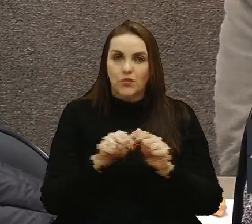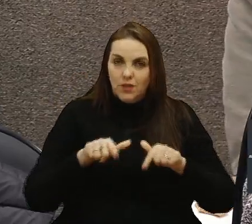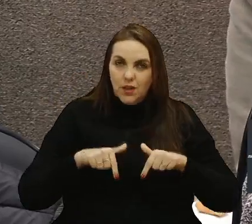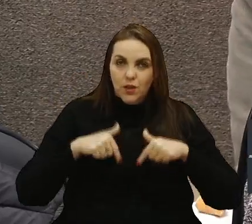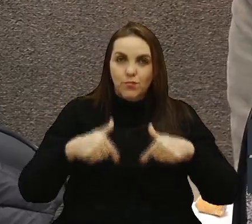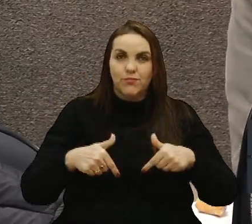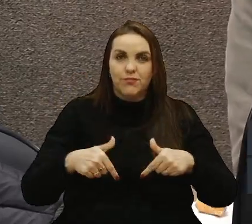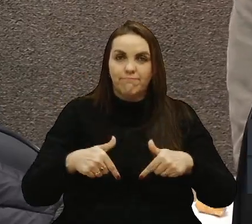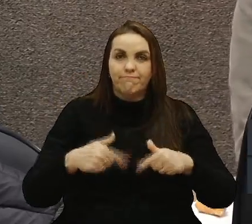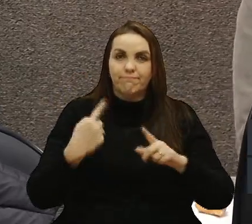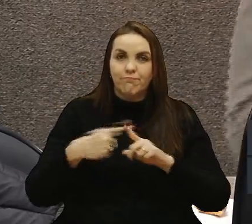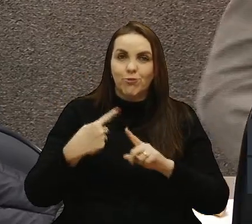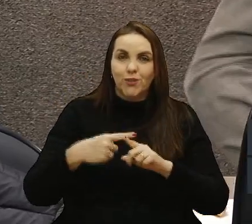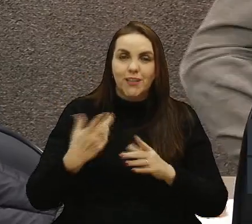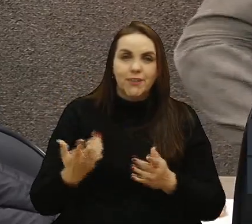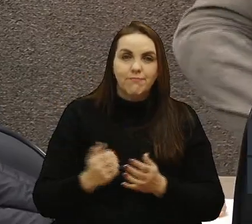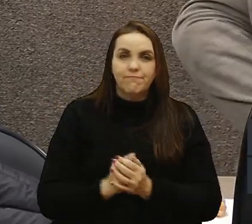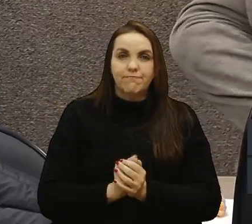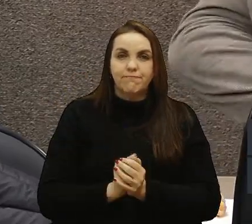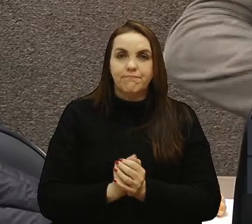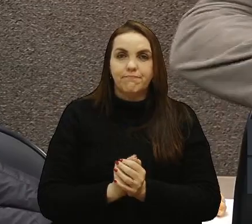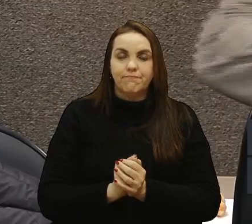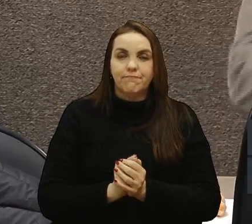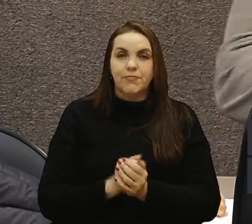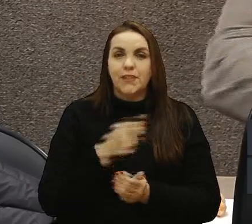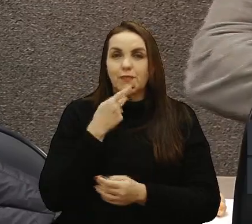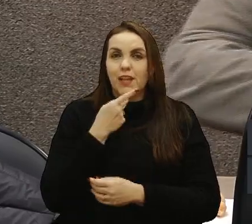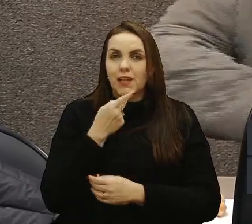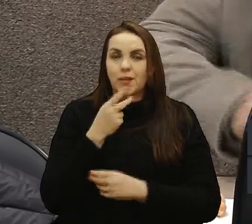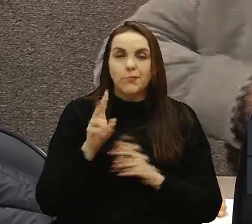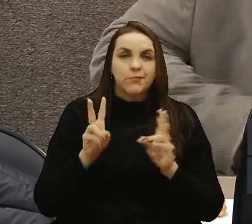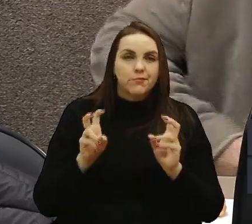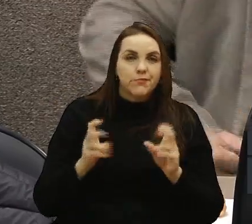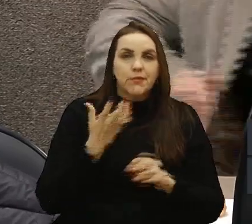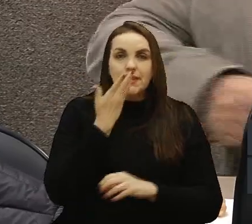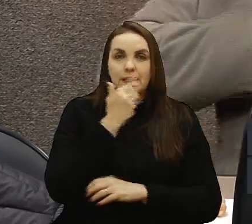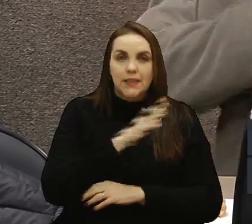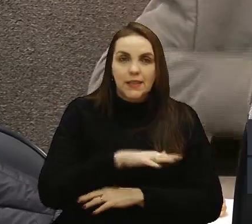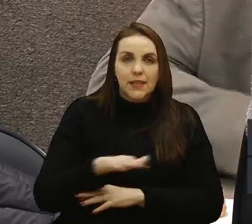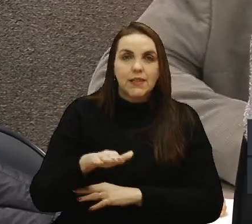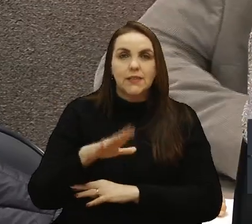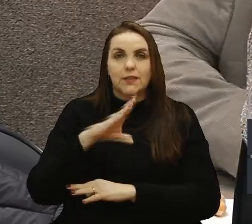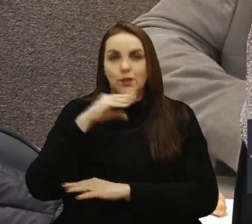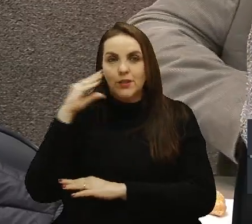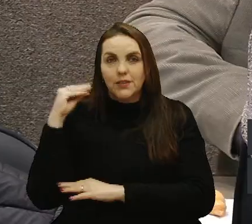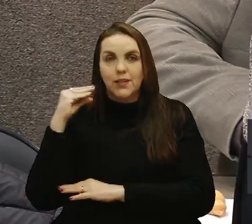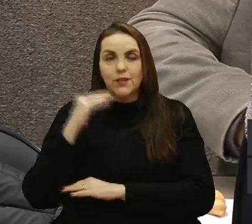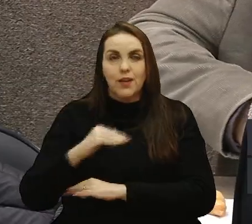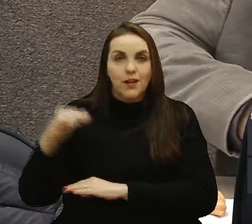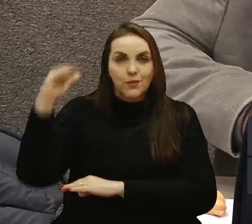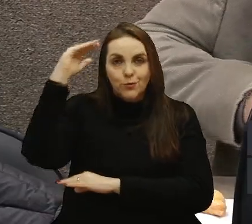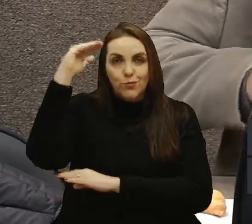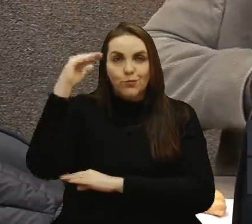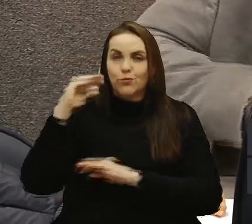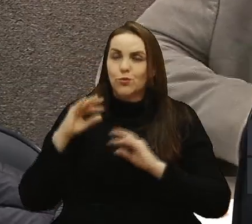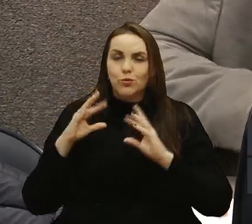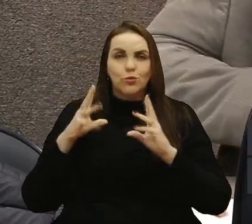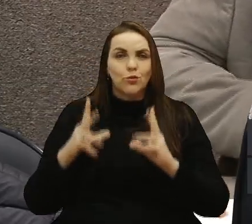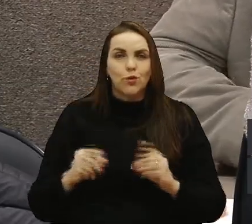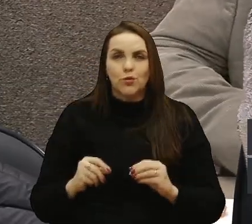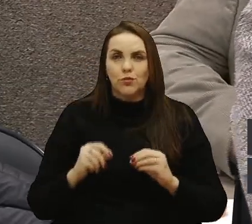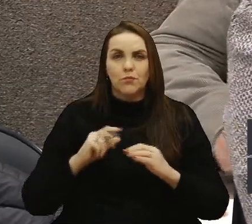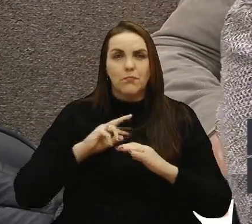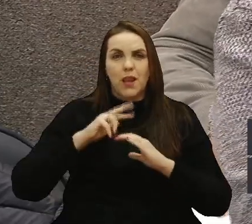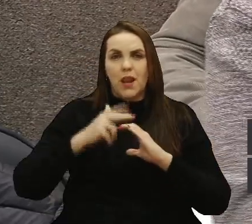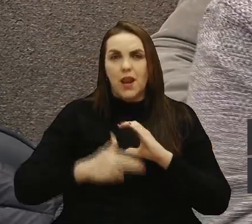bandeira, porque quando falamos de crianças, adolescentes e também adultos, com todos os